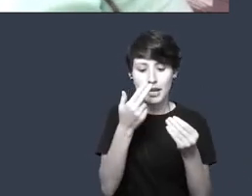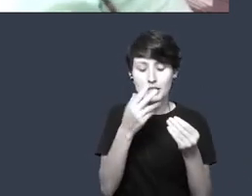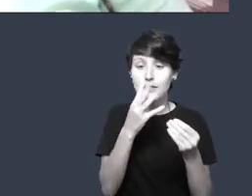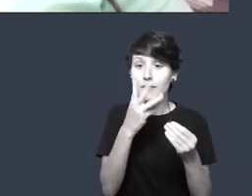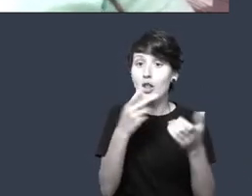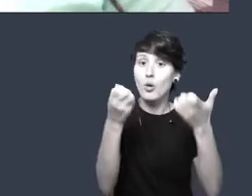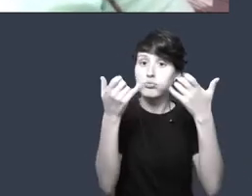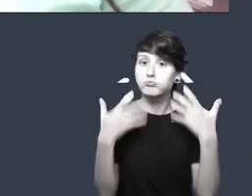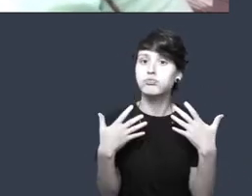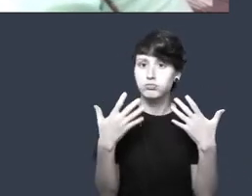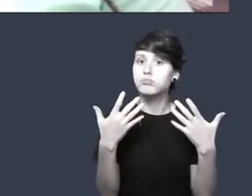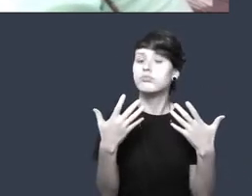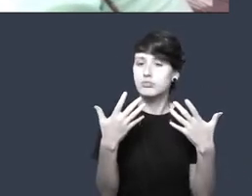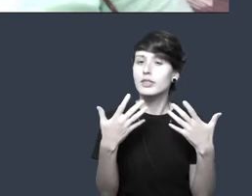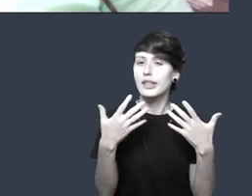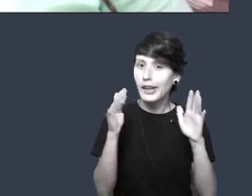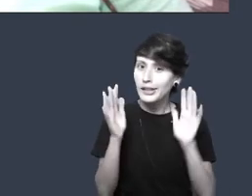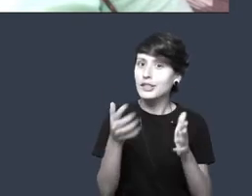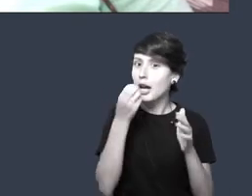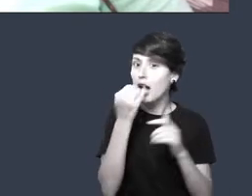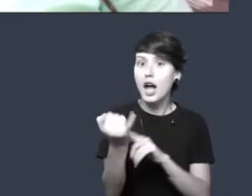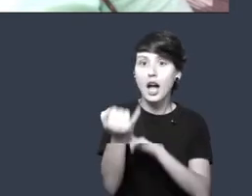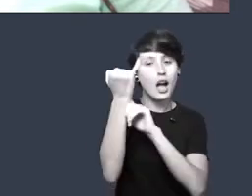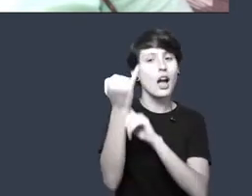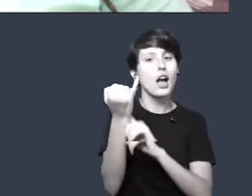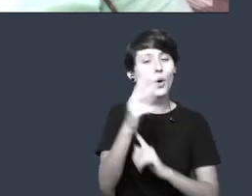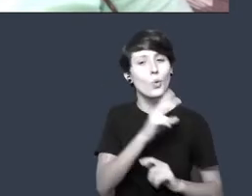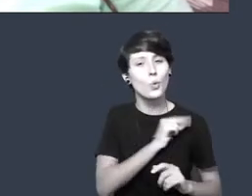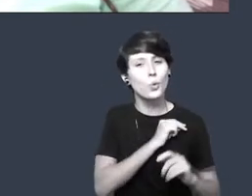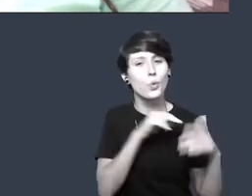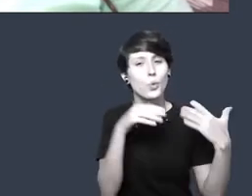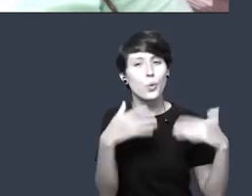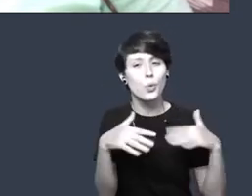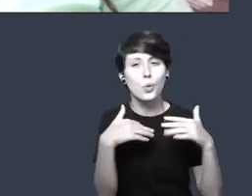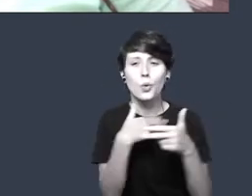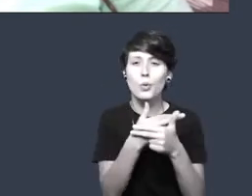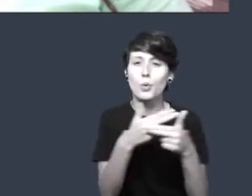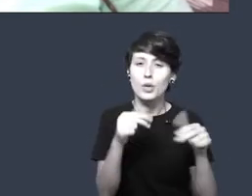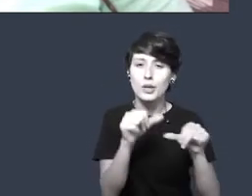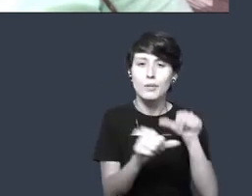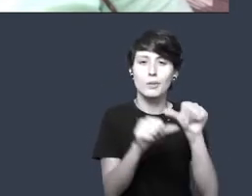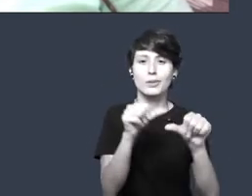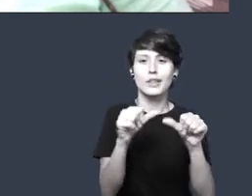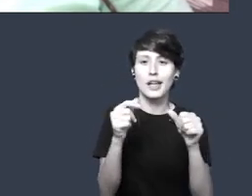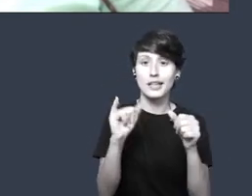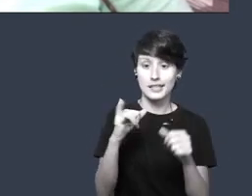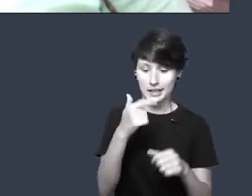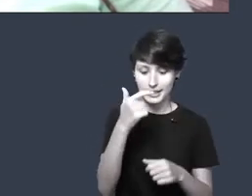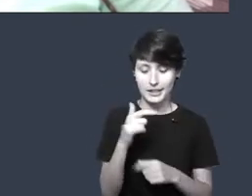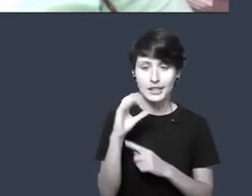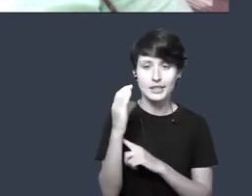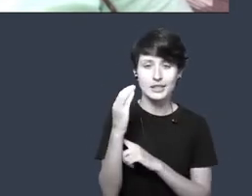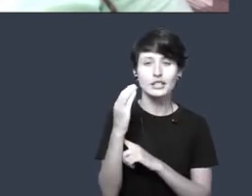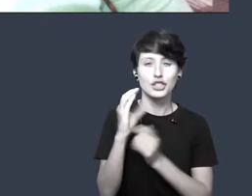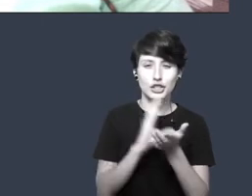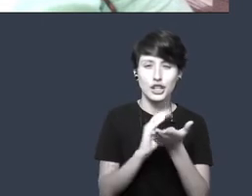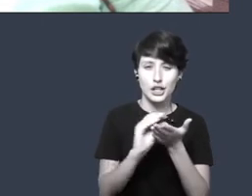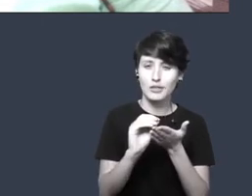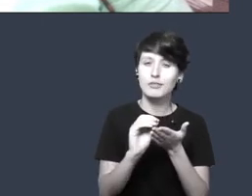né, é super importante. Eu acho que uma coisa que a gente tem que mudar como cientista de dados ou como alguém